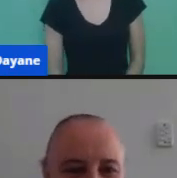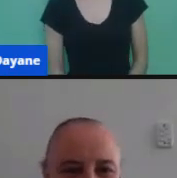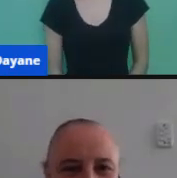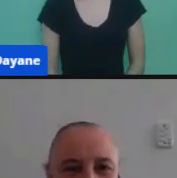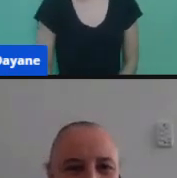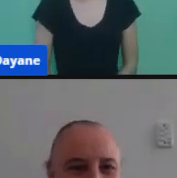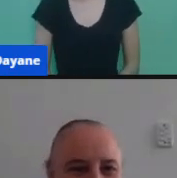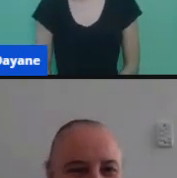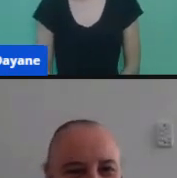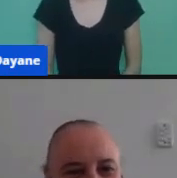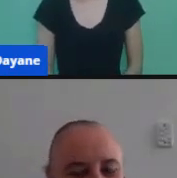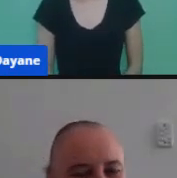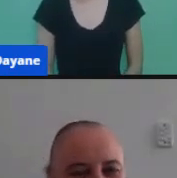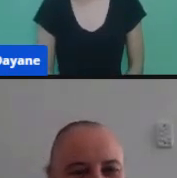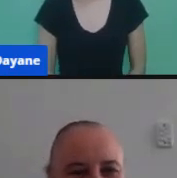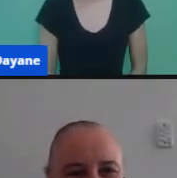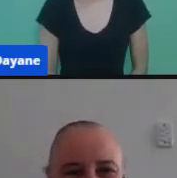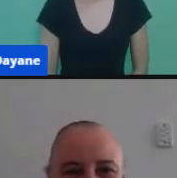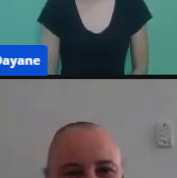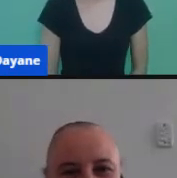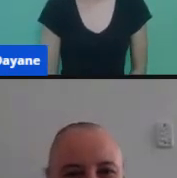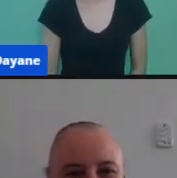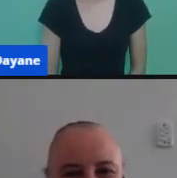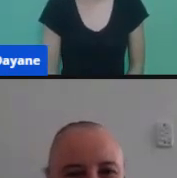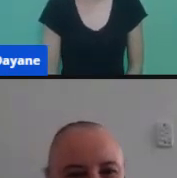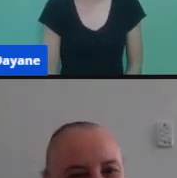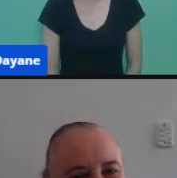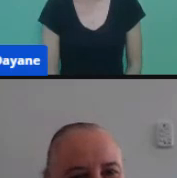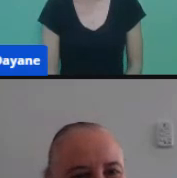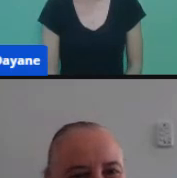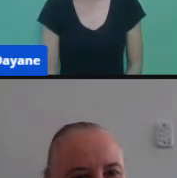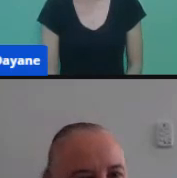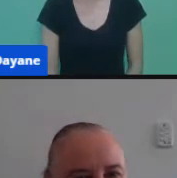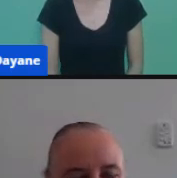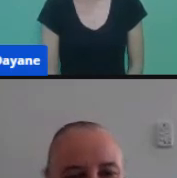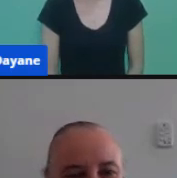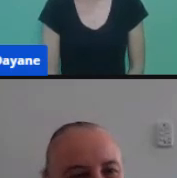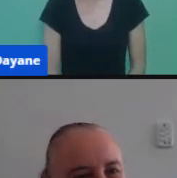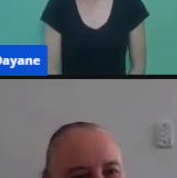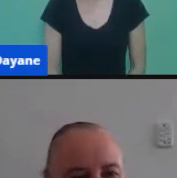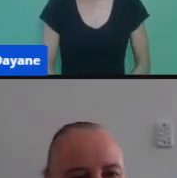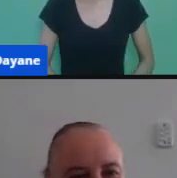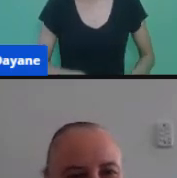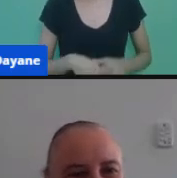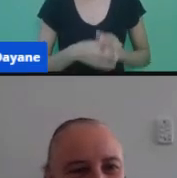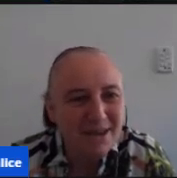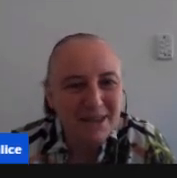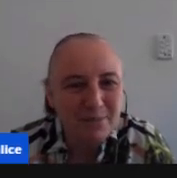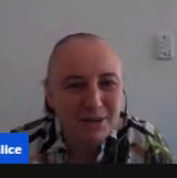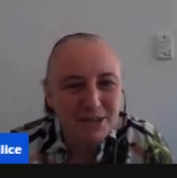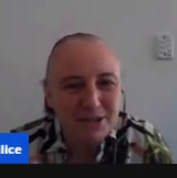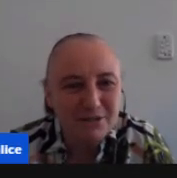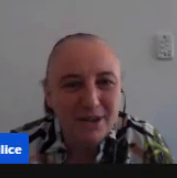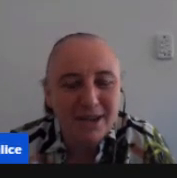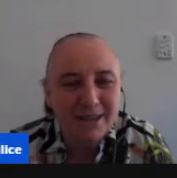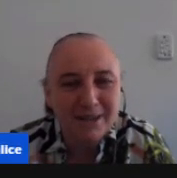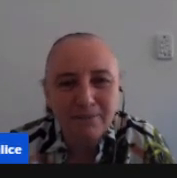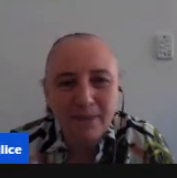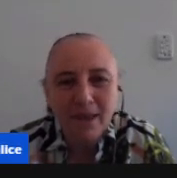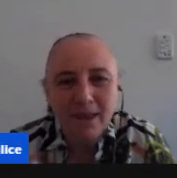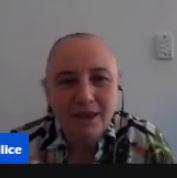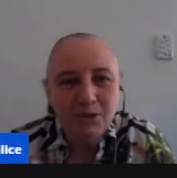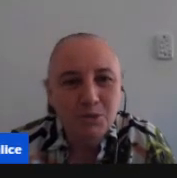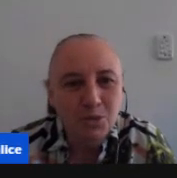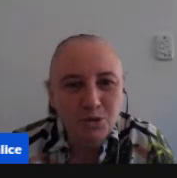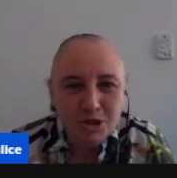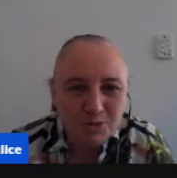E aí, pessoal? Então, pode ir lá para o nosso próximo slide, que fala das referências, fica sempre aí para a gente ver,